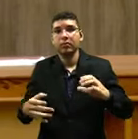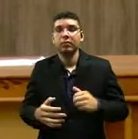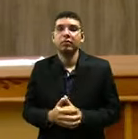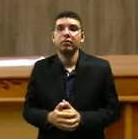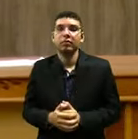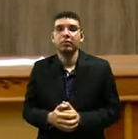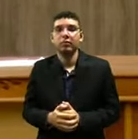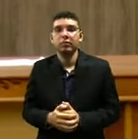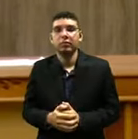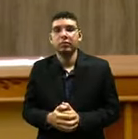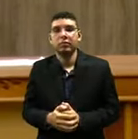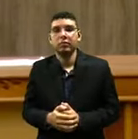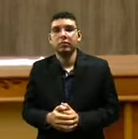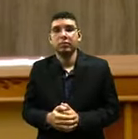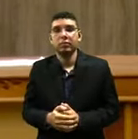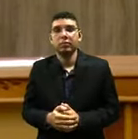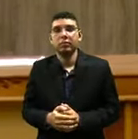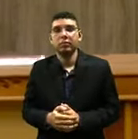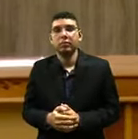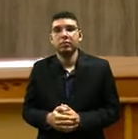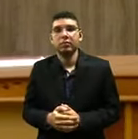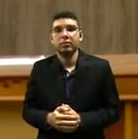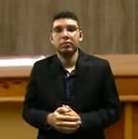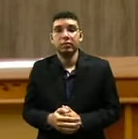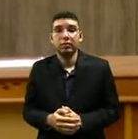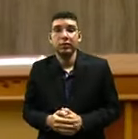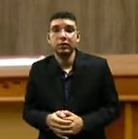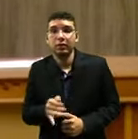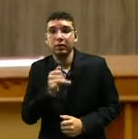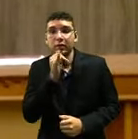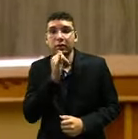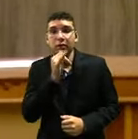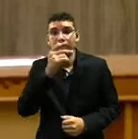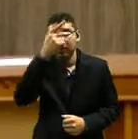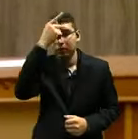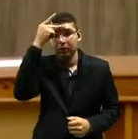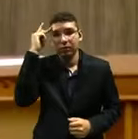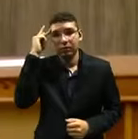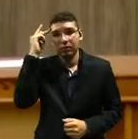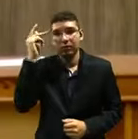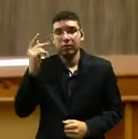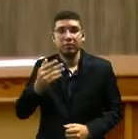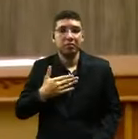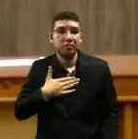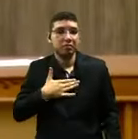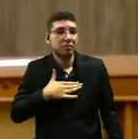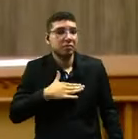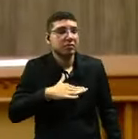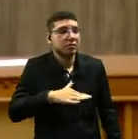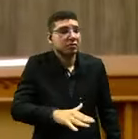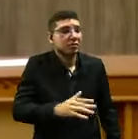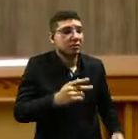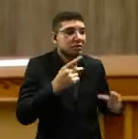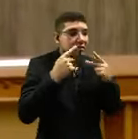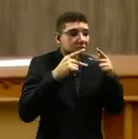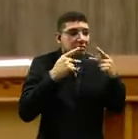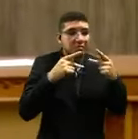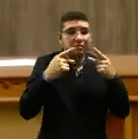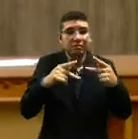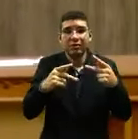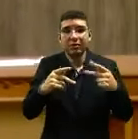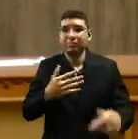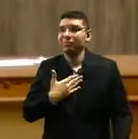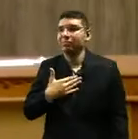não gosto do pregador fulano de tal eu não gosto da forma que o fulano de tal Dirigi o